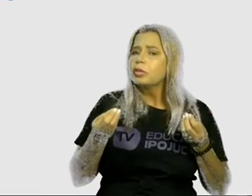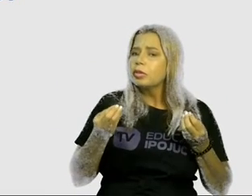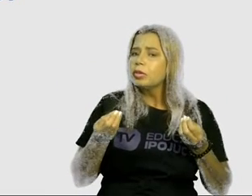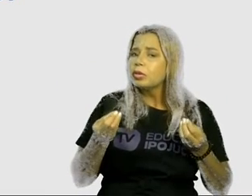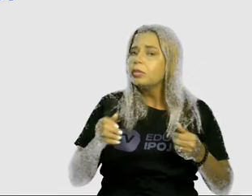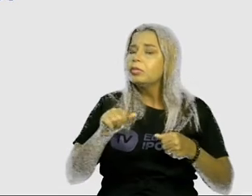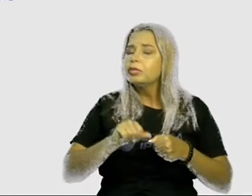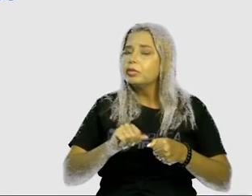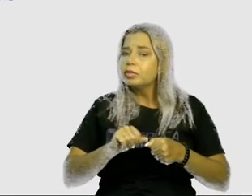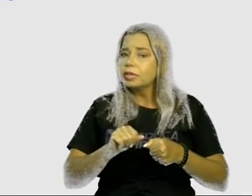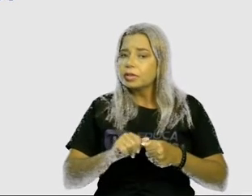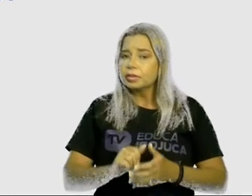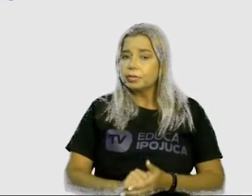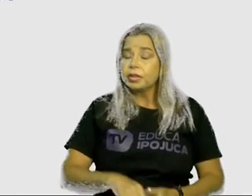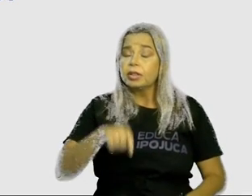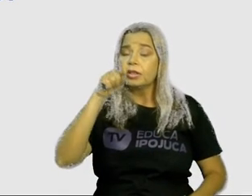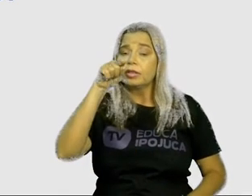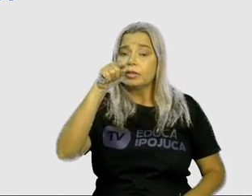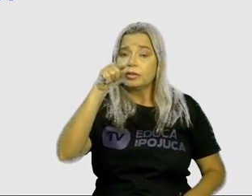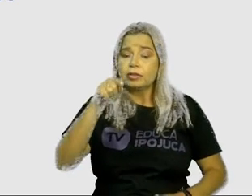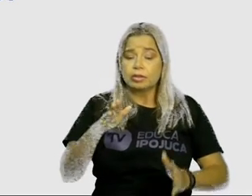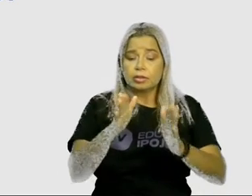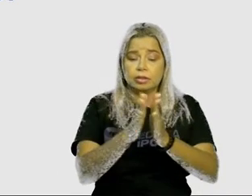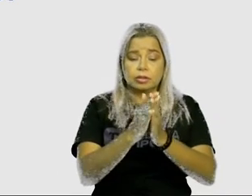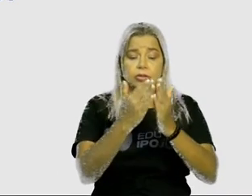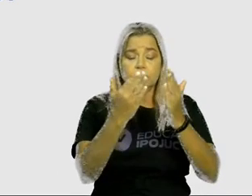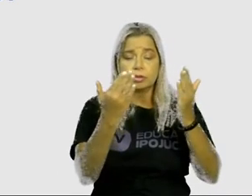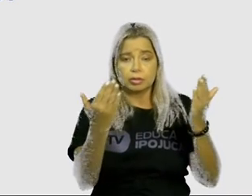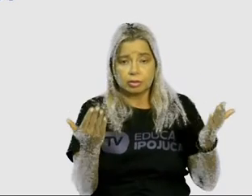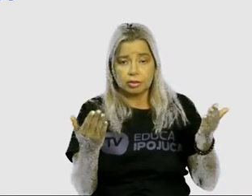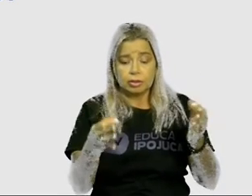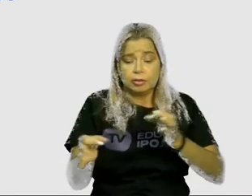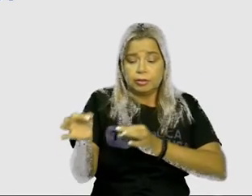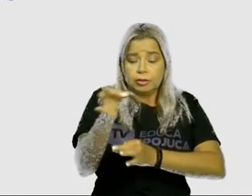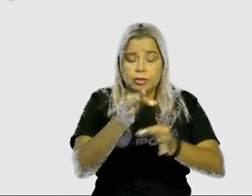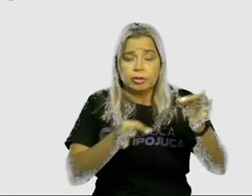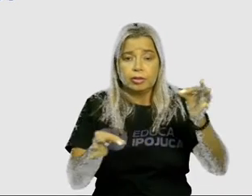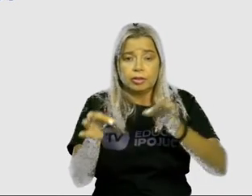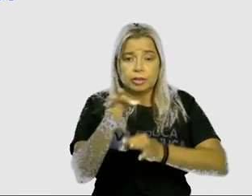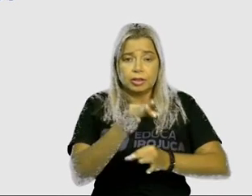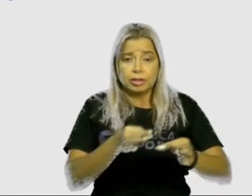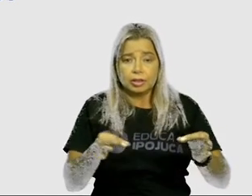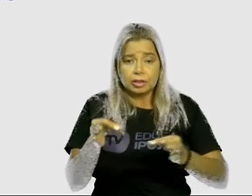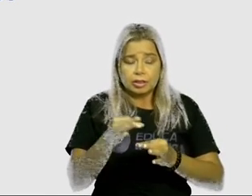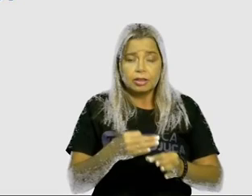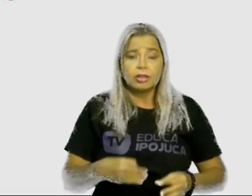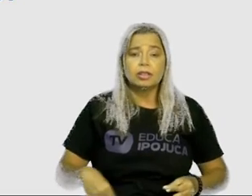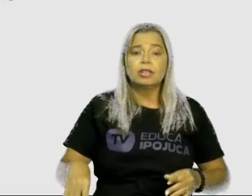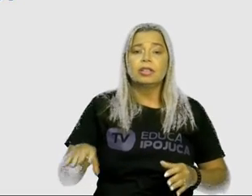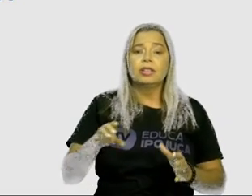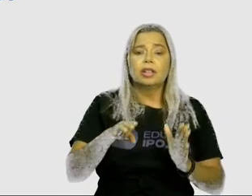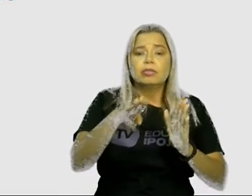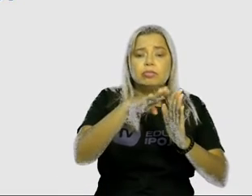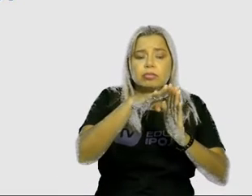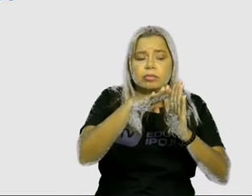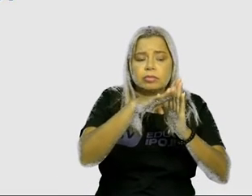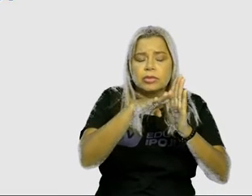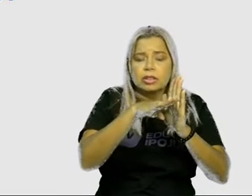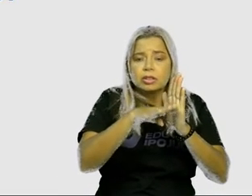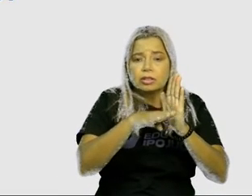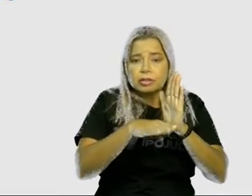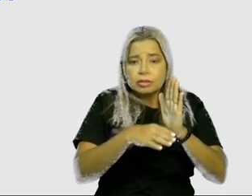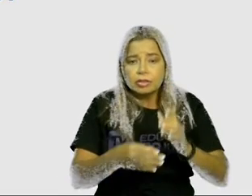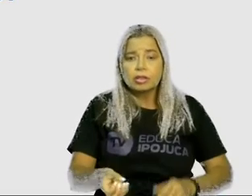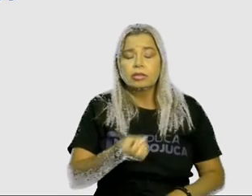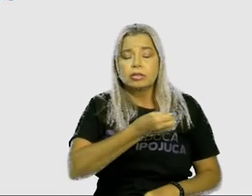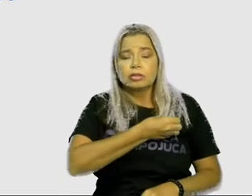seu caderno, você vai colocar, ordenar e classificar os números abaixo do menor para o